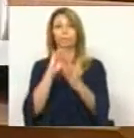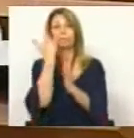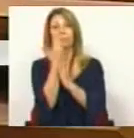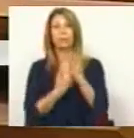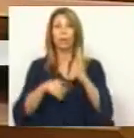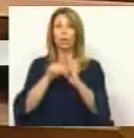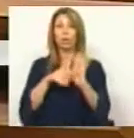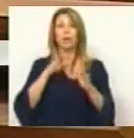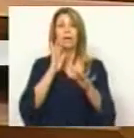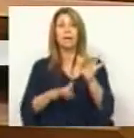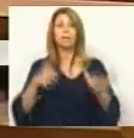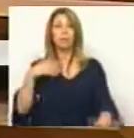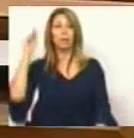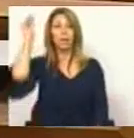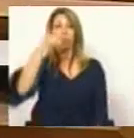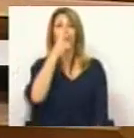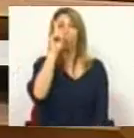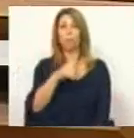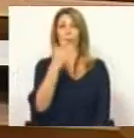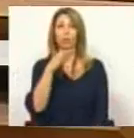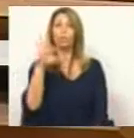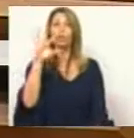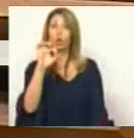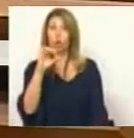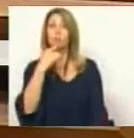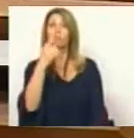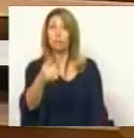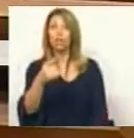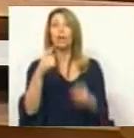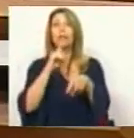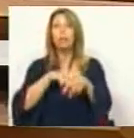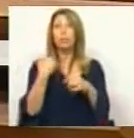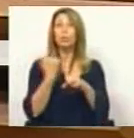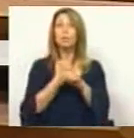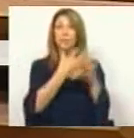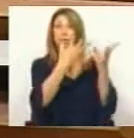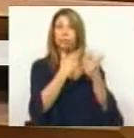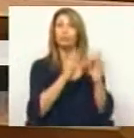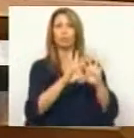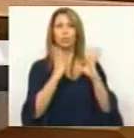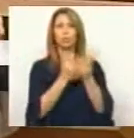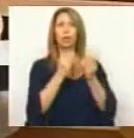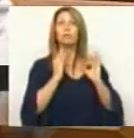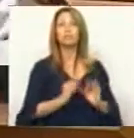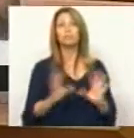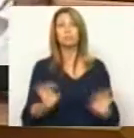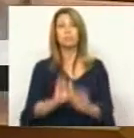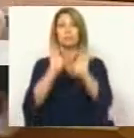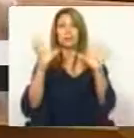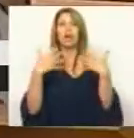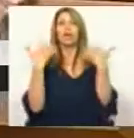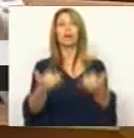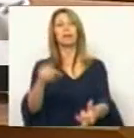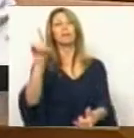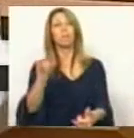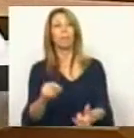da República 1/2018, que determina a contagem de todo o tempo de serviço. E, evidentemente, depois seguiram-se